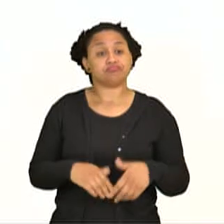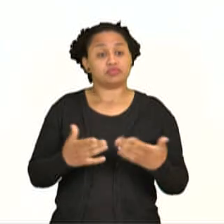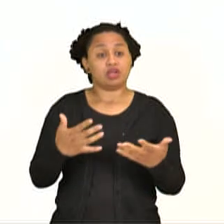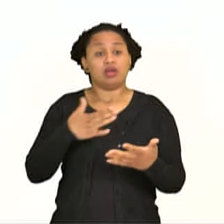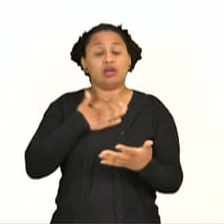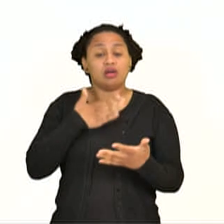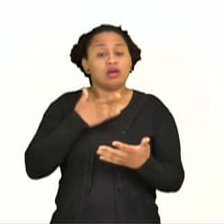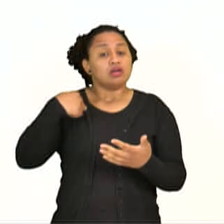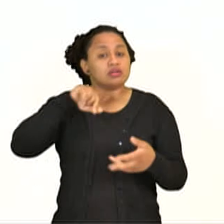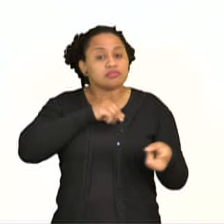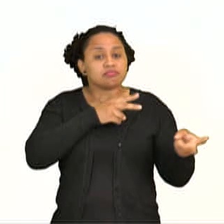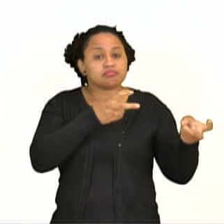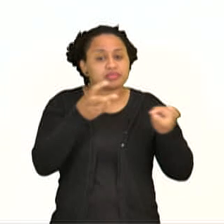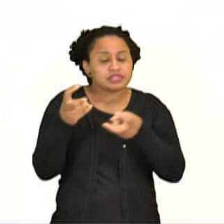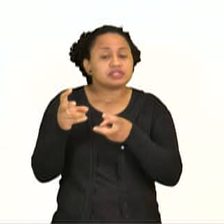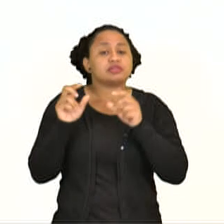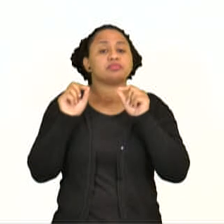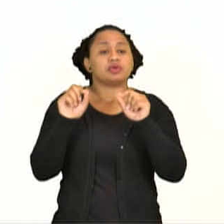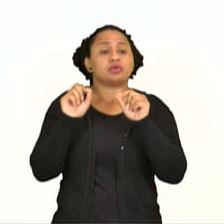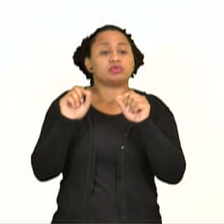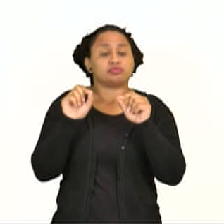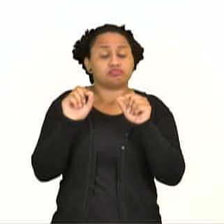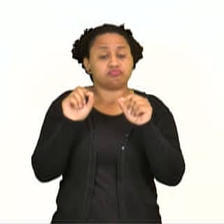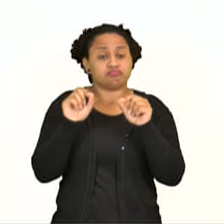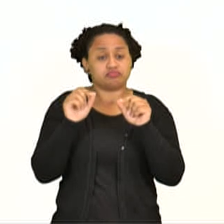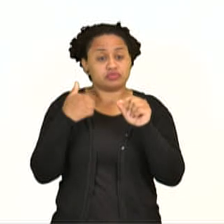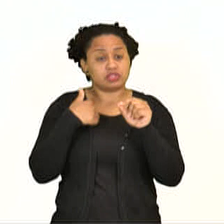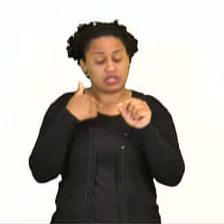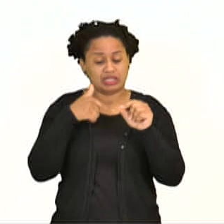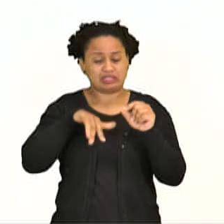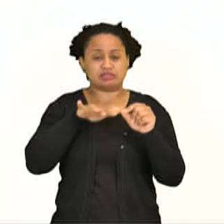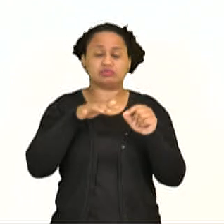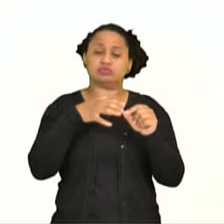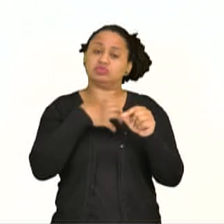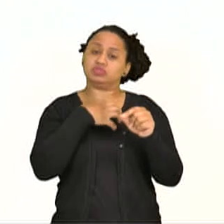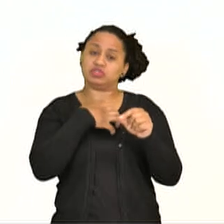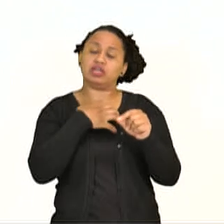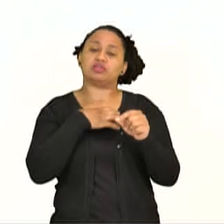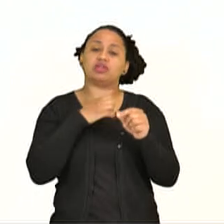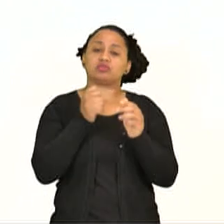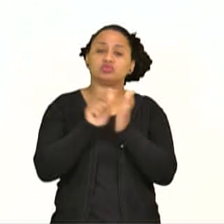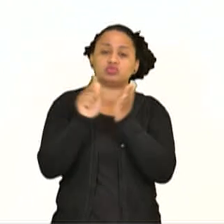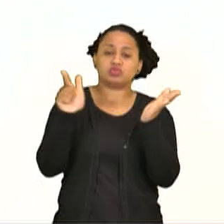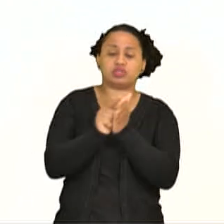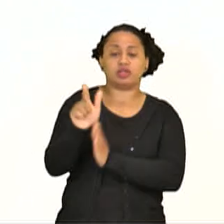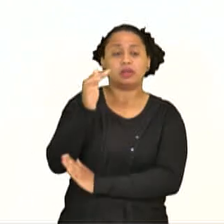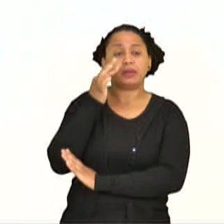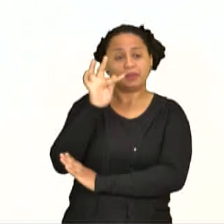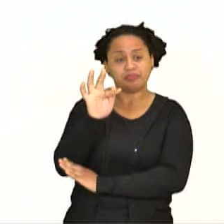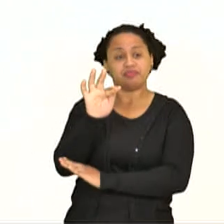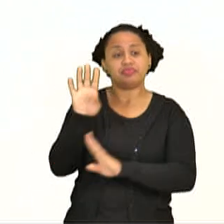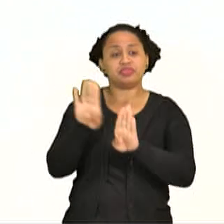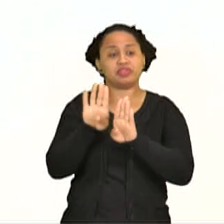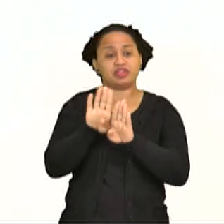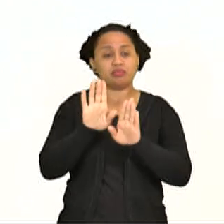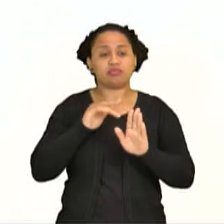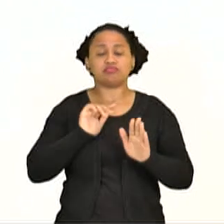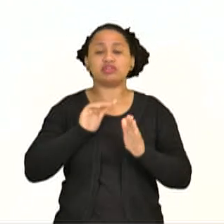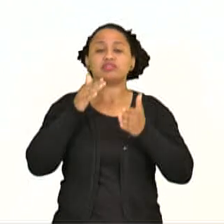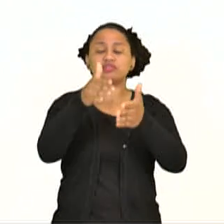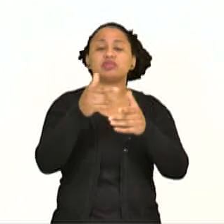Horrorizado, a gente vai ver aqui um trecho, horrorizado pela conduta sensacionalista dos jornais franceses e pela gritante invasão